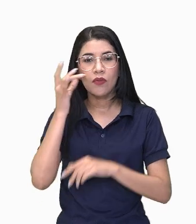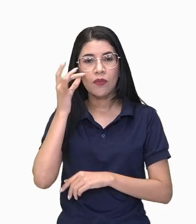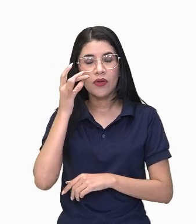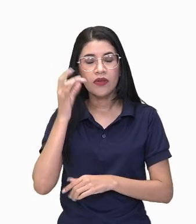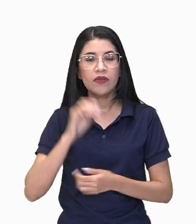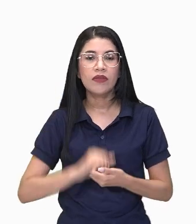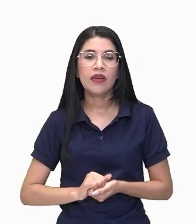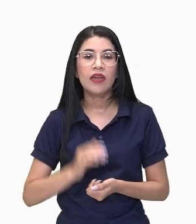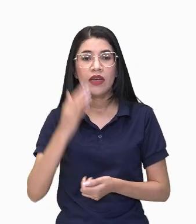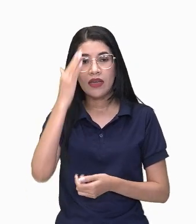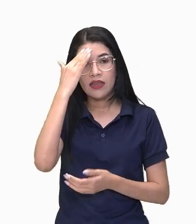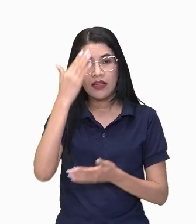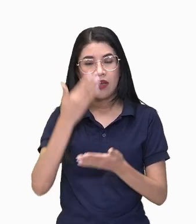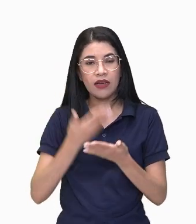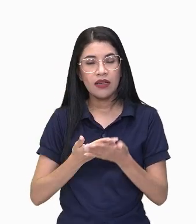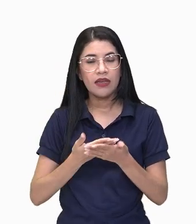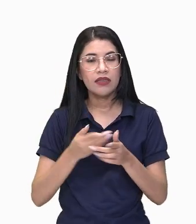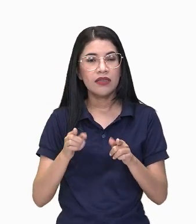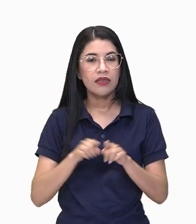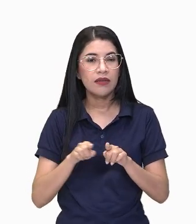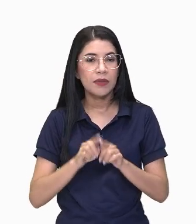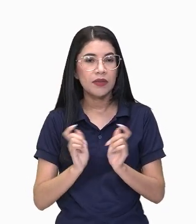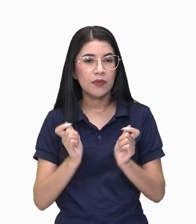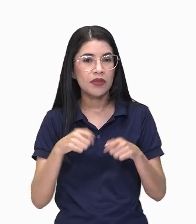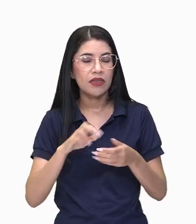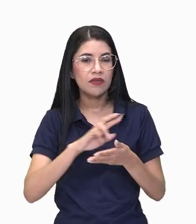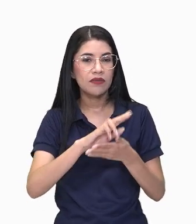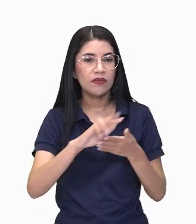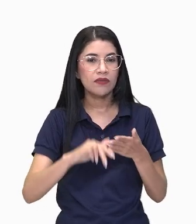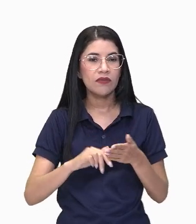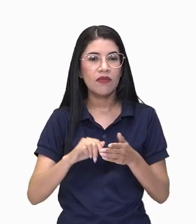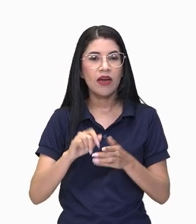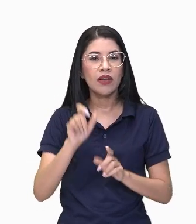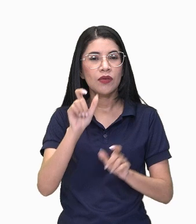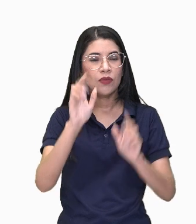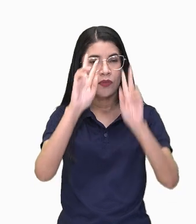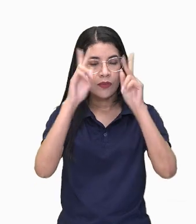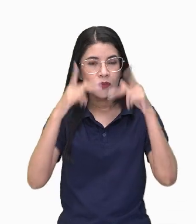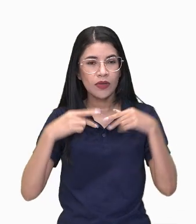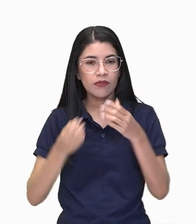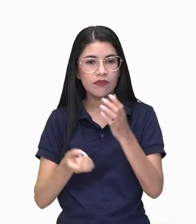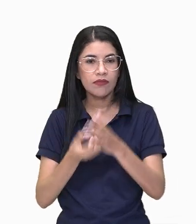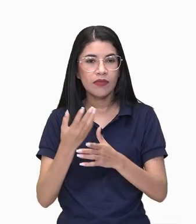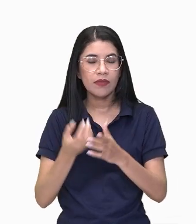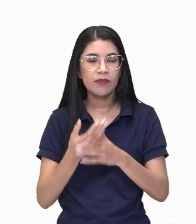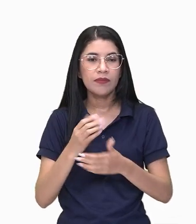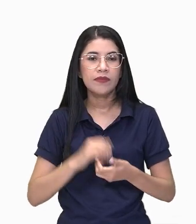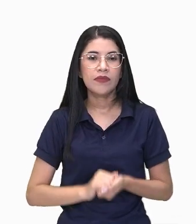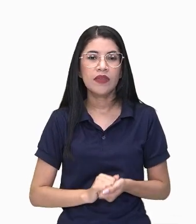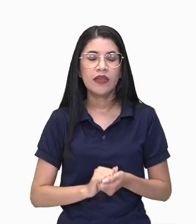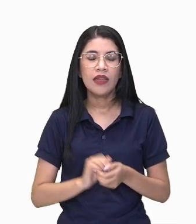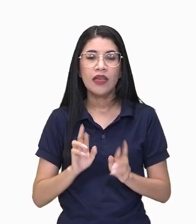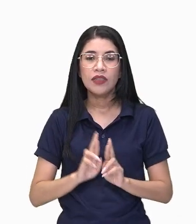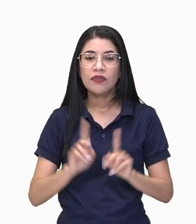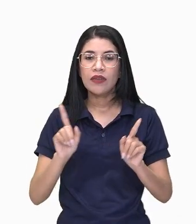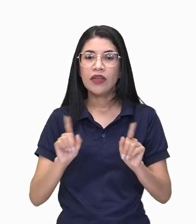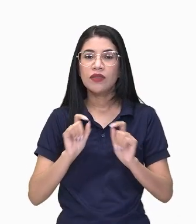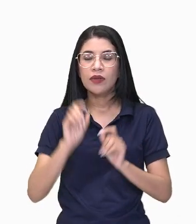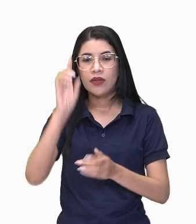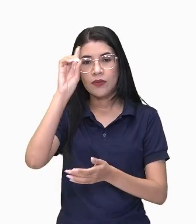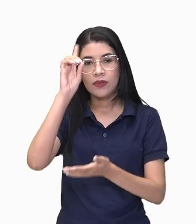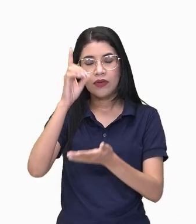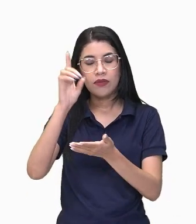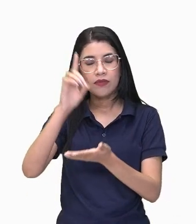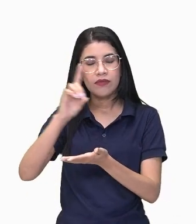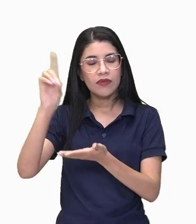nas possibilidades criativas do ser humano. Em contraste, então, com o teocentrismo defendido pela